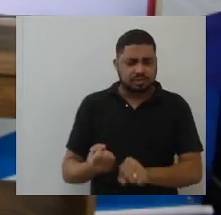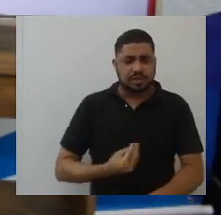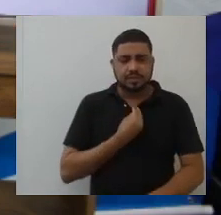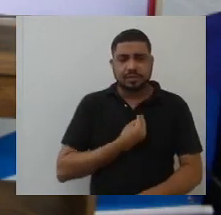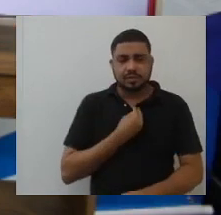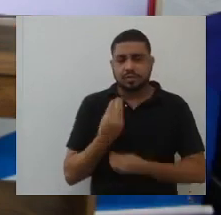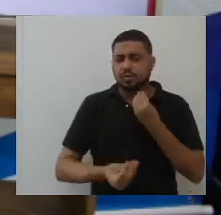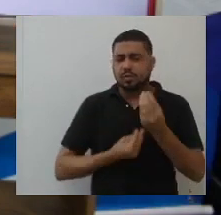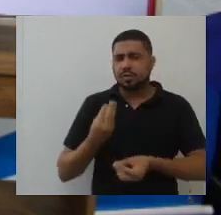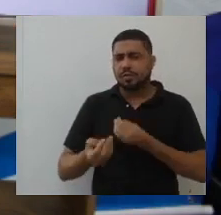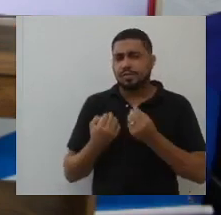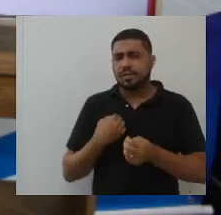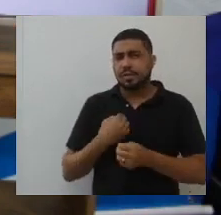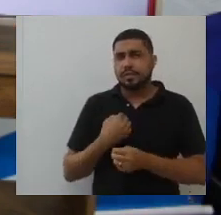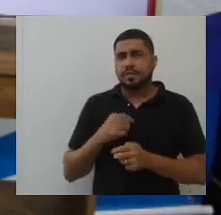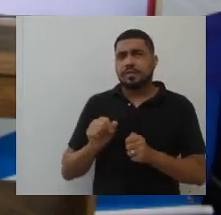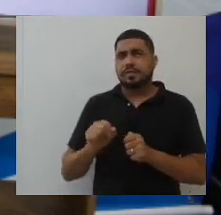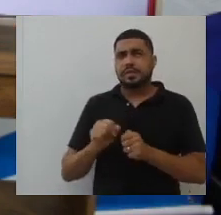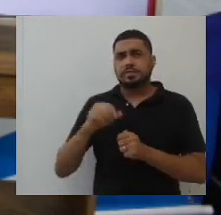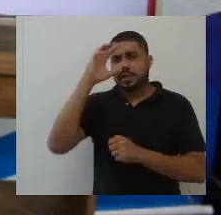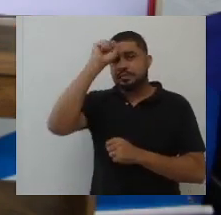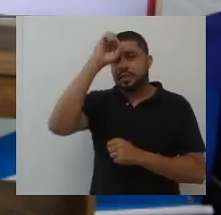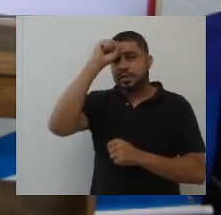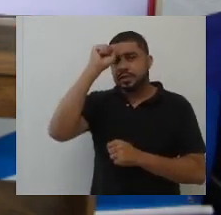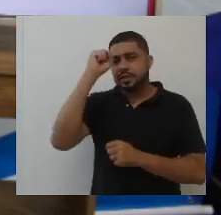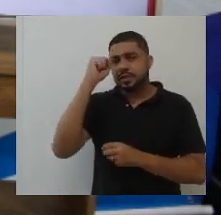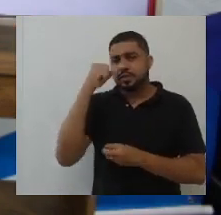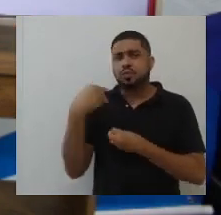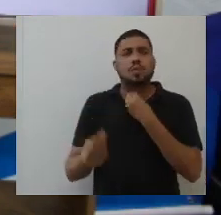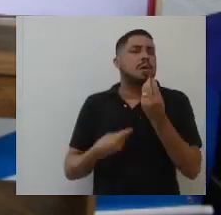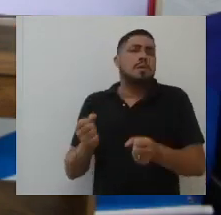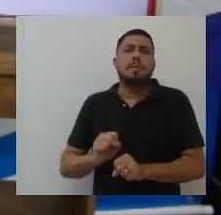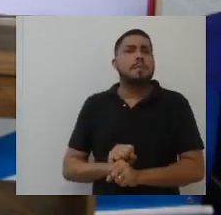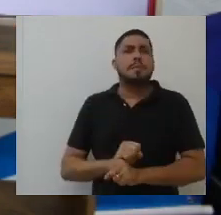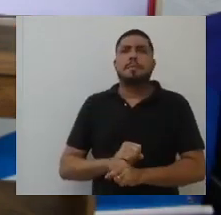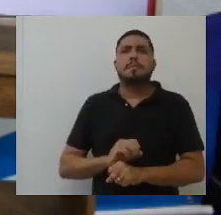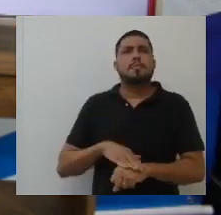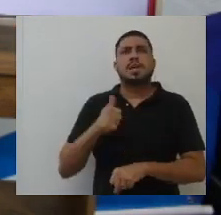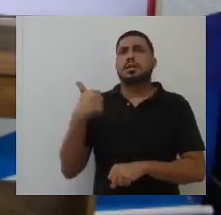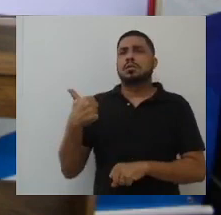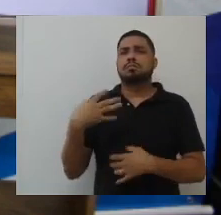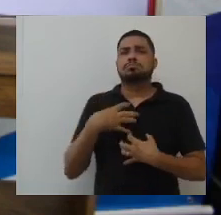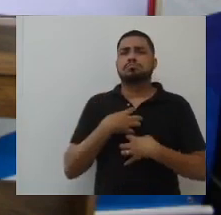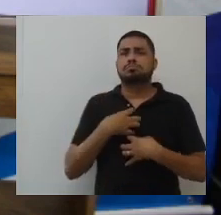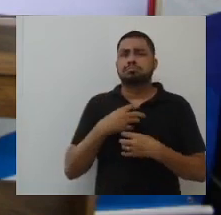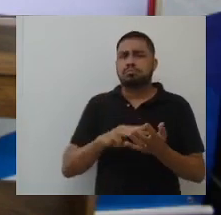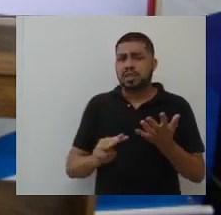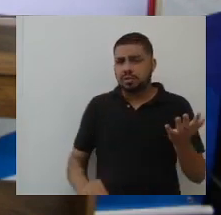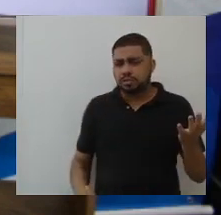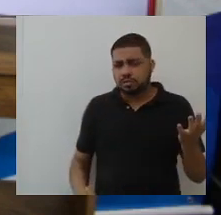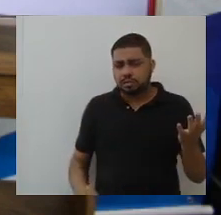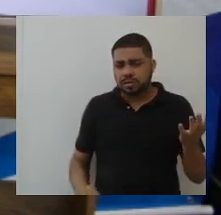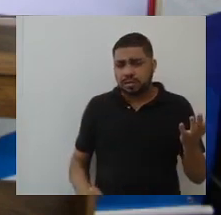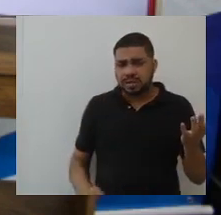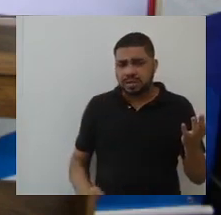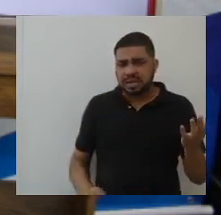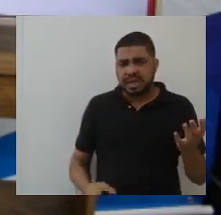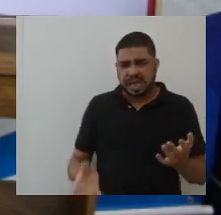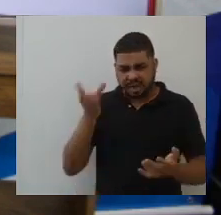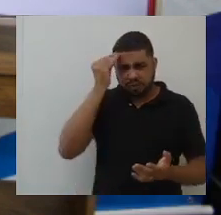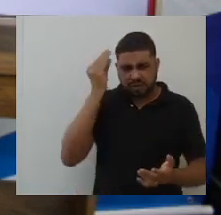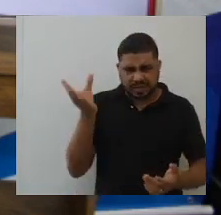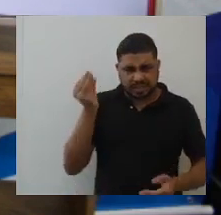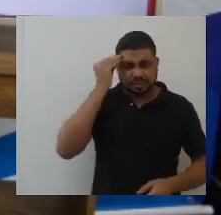faço para aprender, então, todas essas expressões idiomáticas? Qual seria o melhor método? Né? Vai ser decorando? Gente,